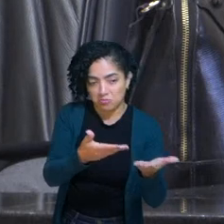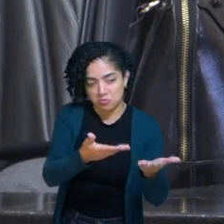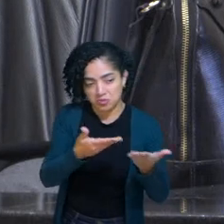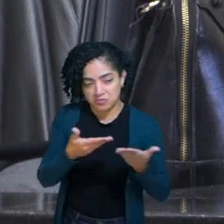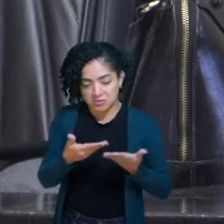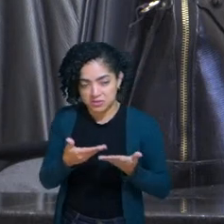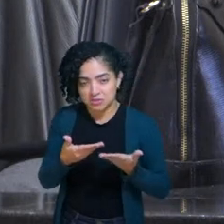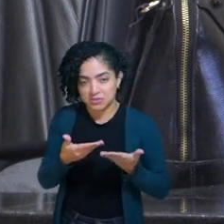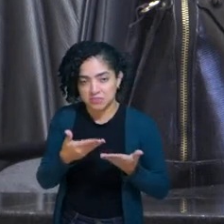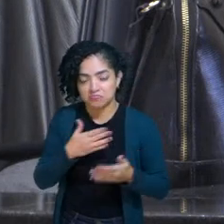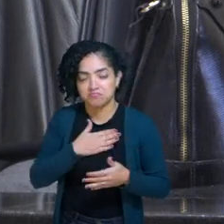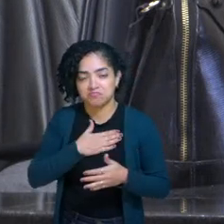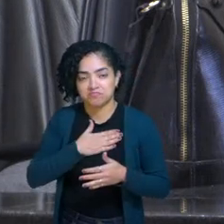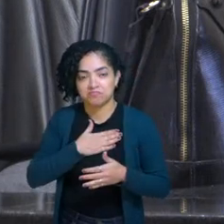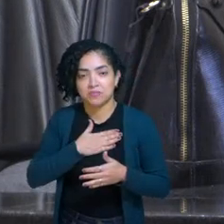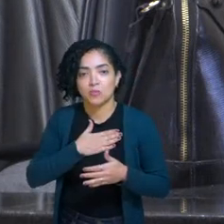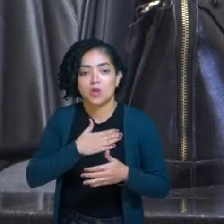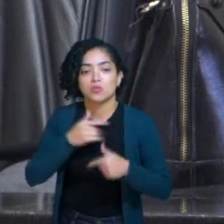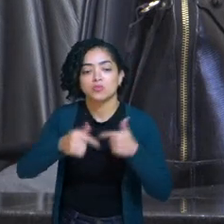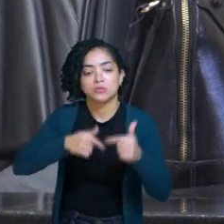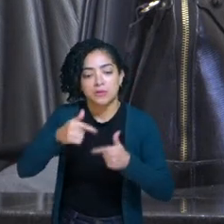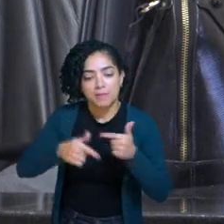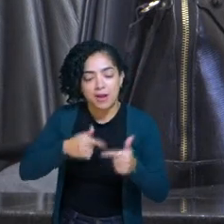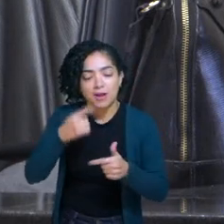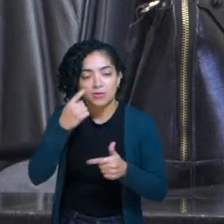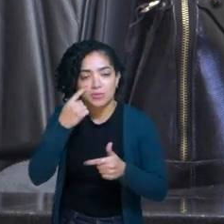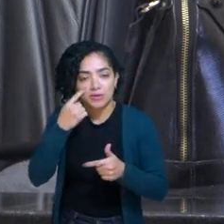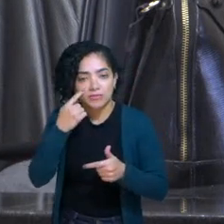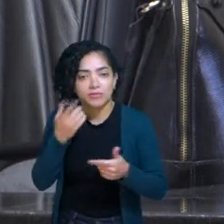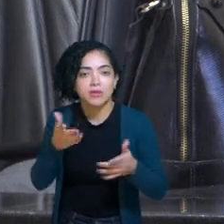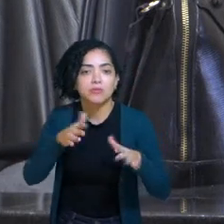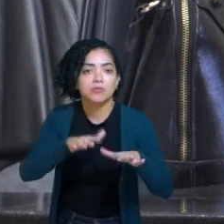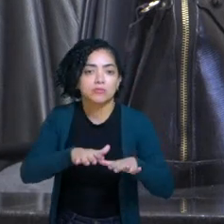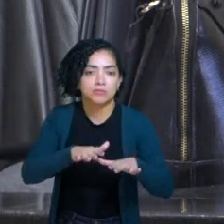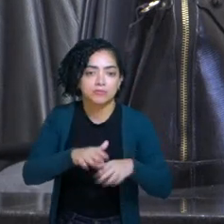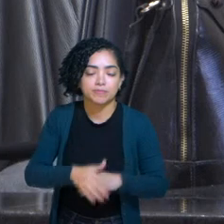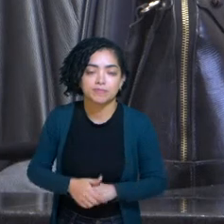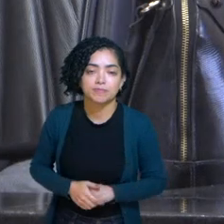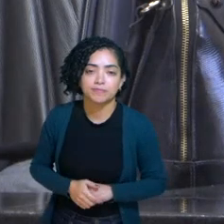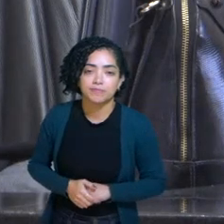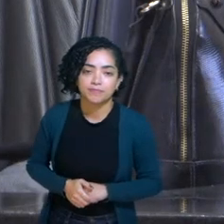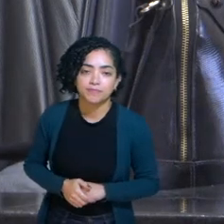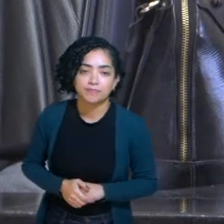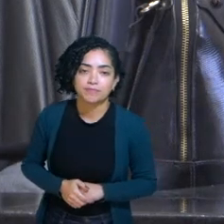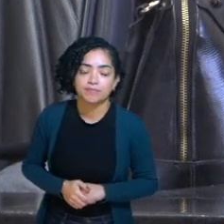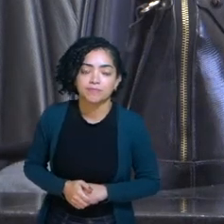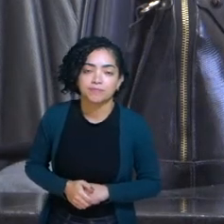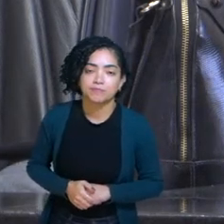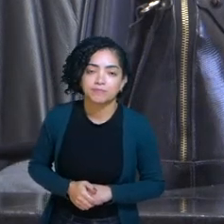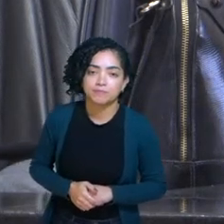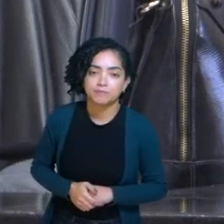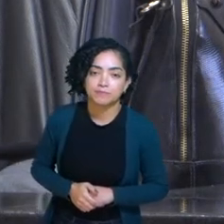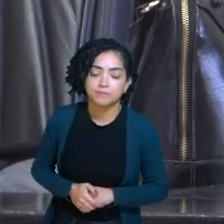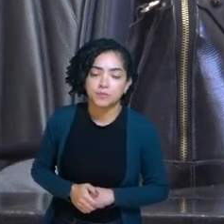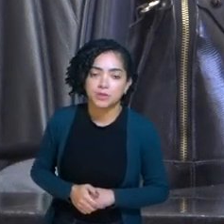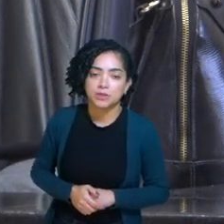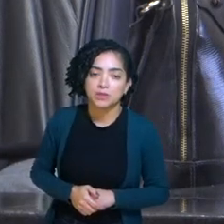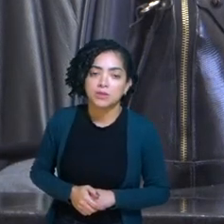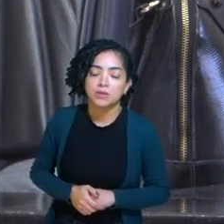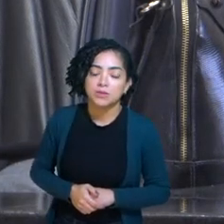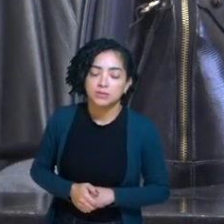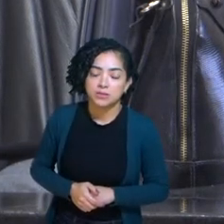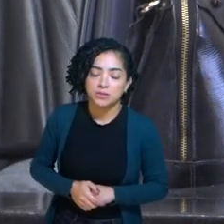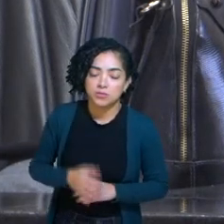surpresa Sobretudo com o trabalho que a gente faz de inclusão na minha escola ok É aqui isso então eu tava